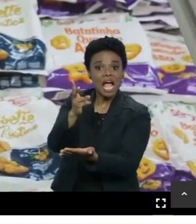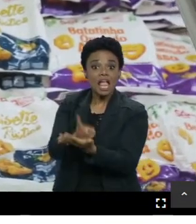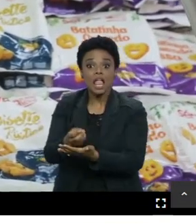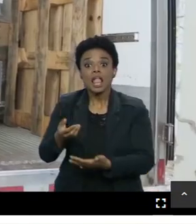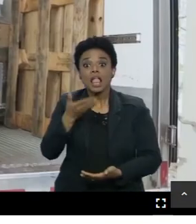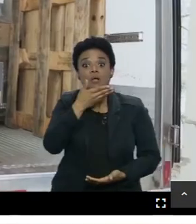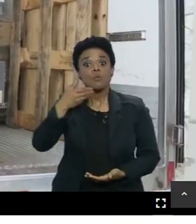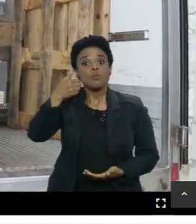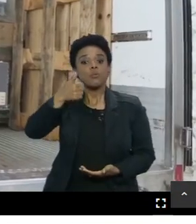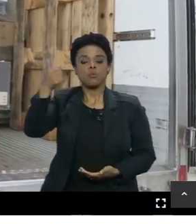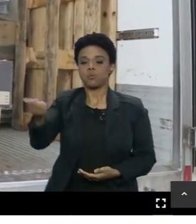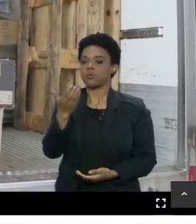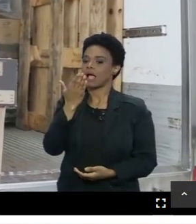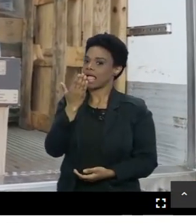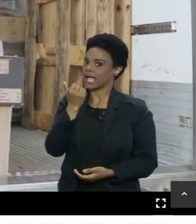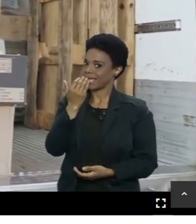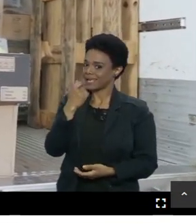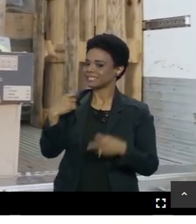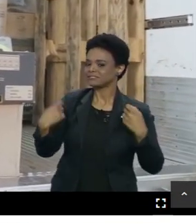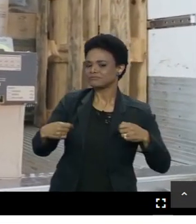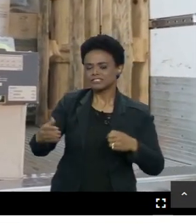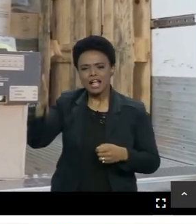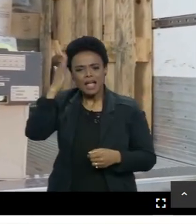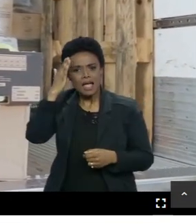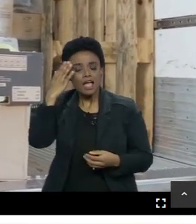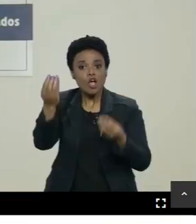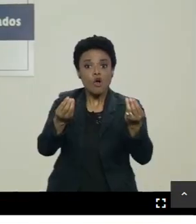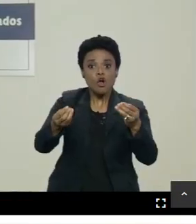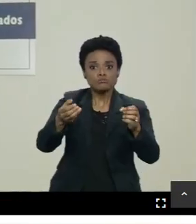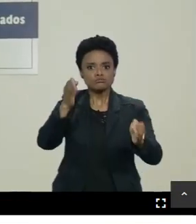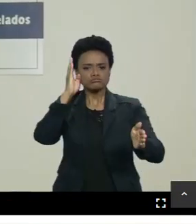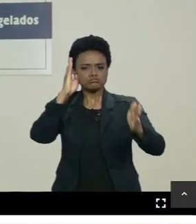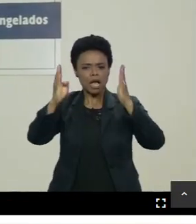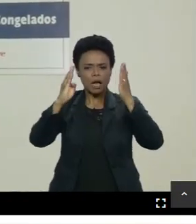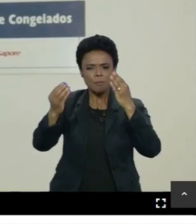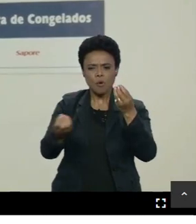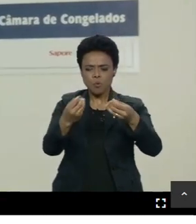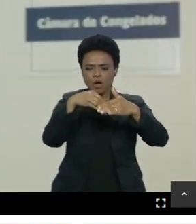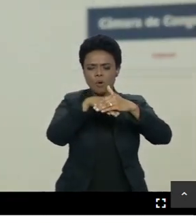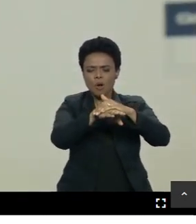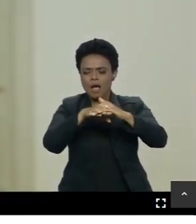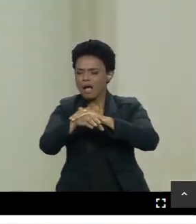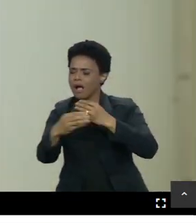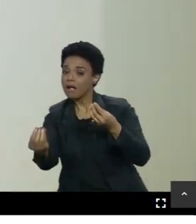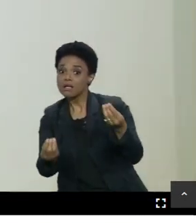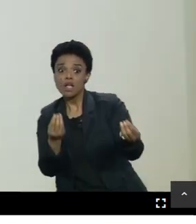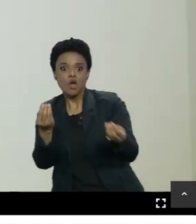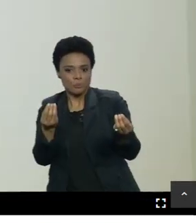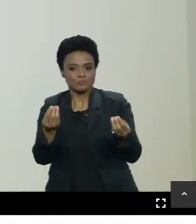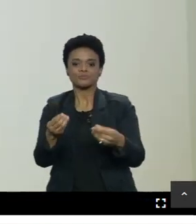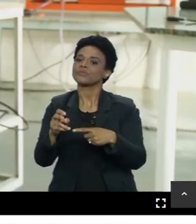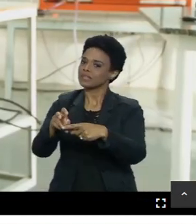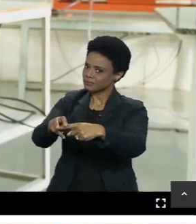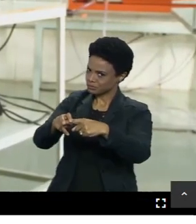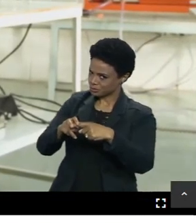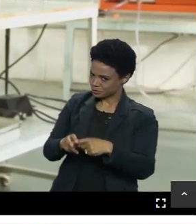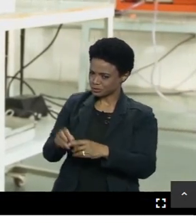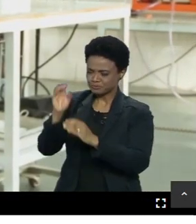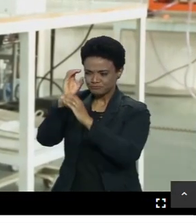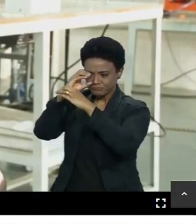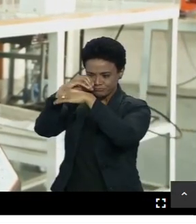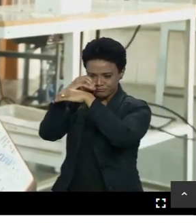alimentos é fundamental conhecer a forma como eles são transportados e armazenados. Para isso, foi necessário que